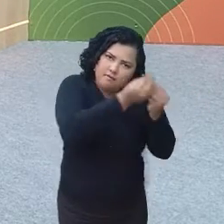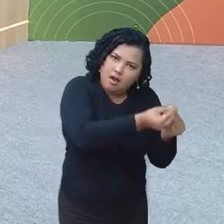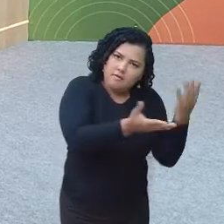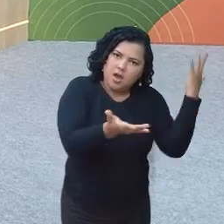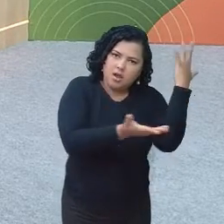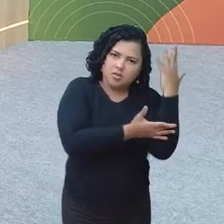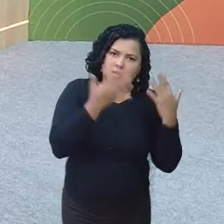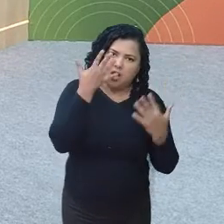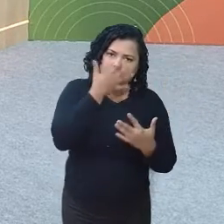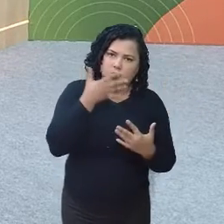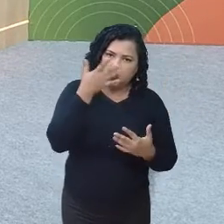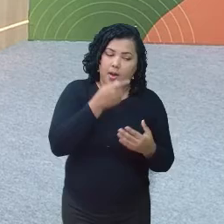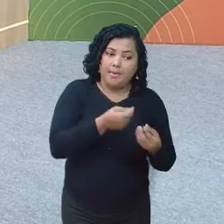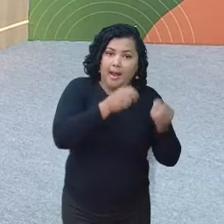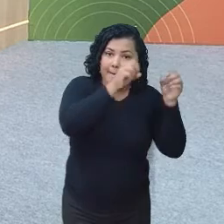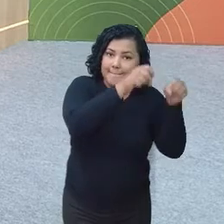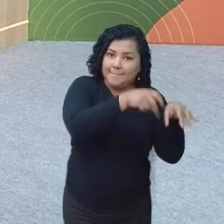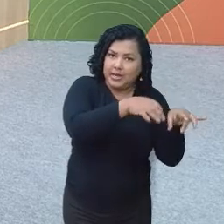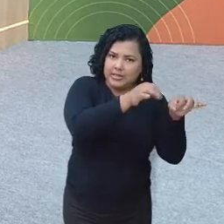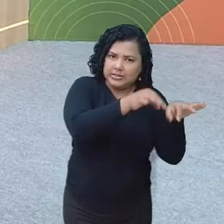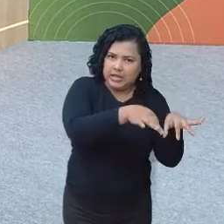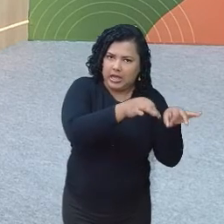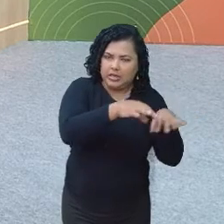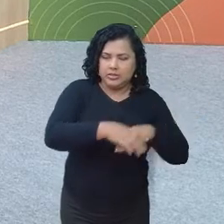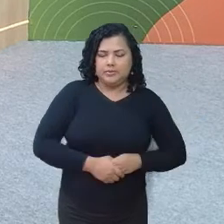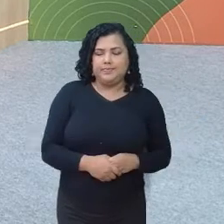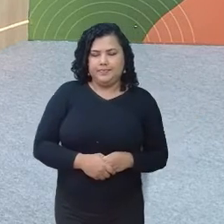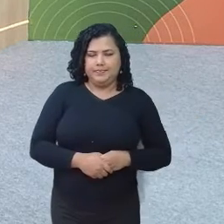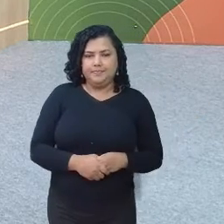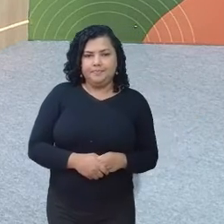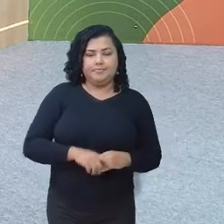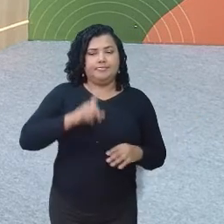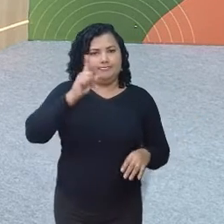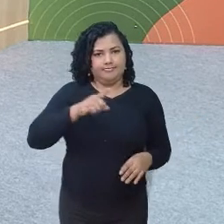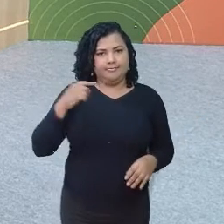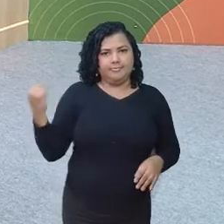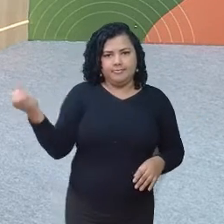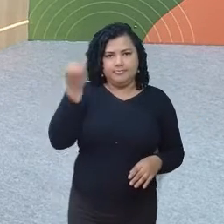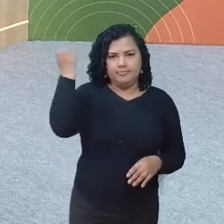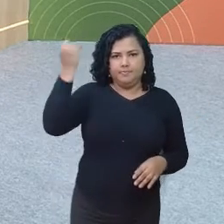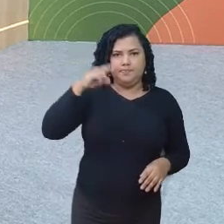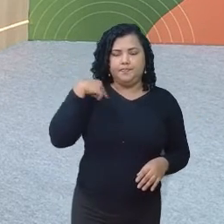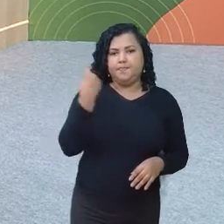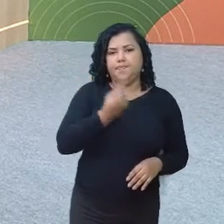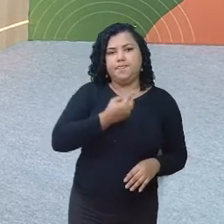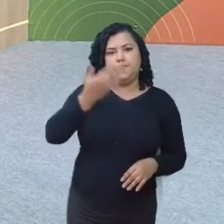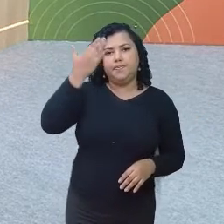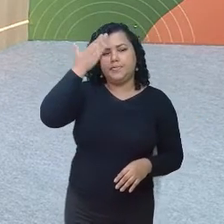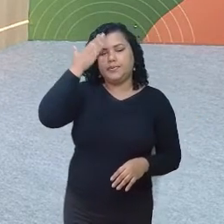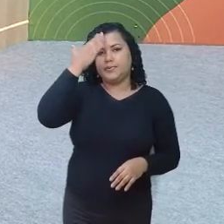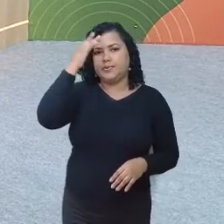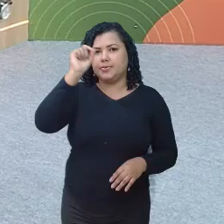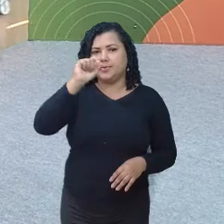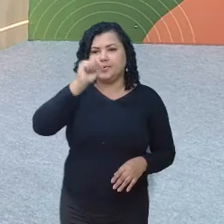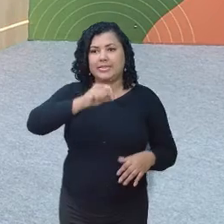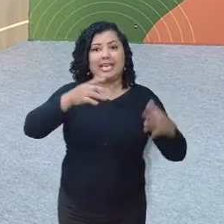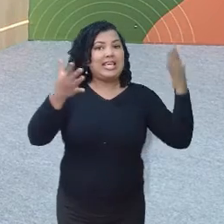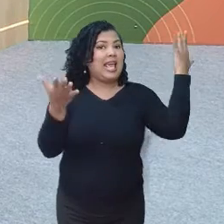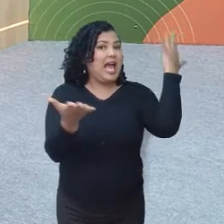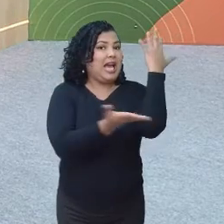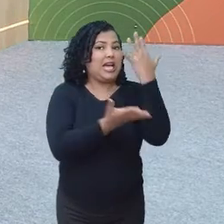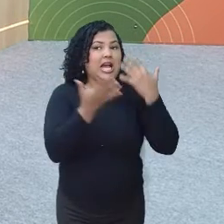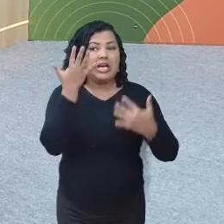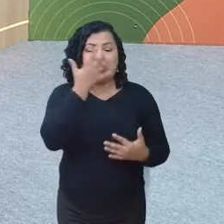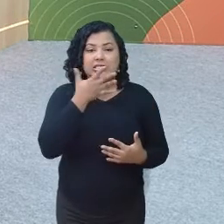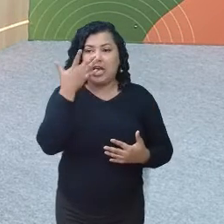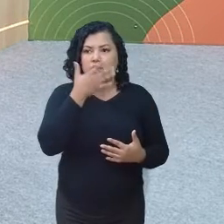ser cultivada. Então, é importante a gente tentar entender que a cana-de-açúcar ela já era cultivada antes